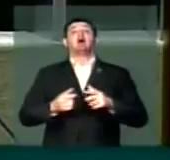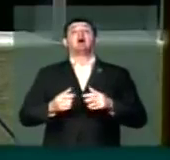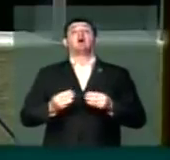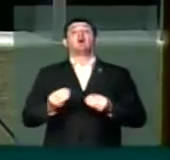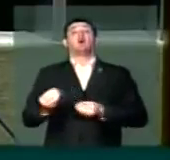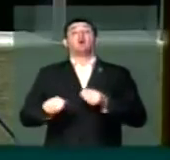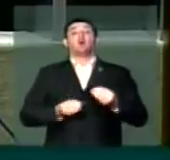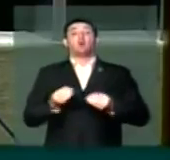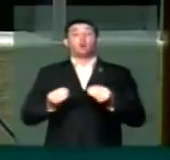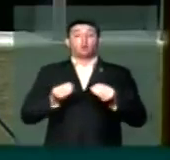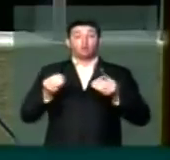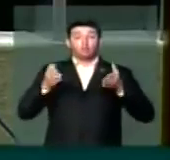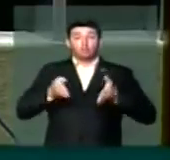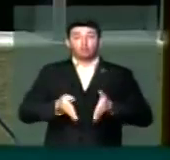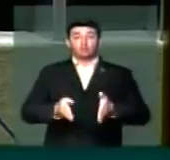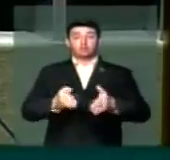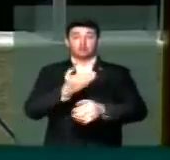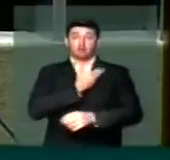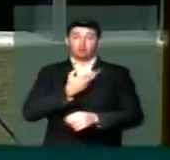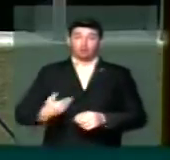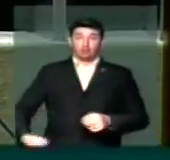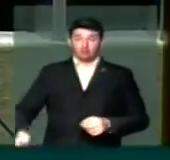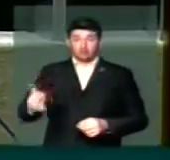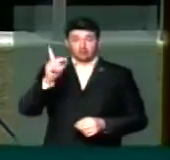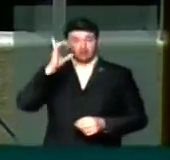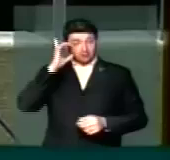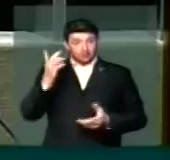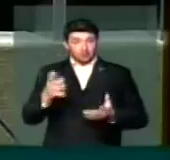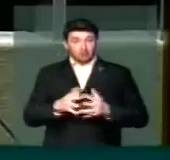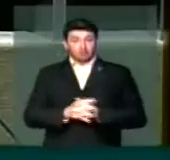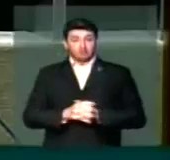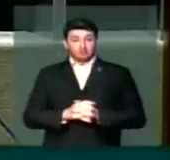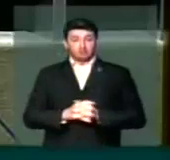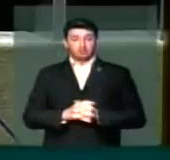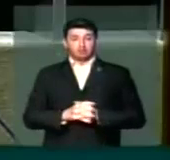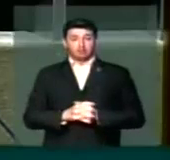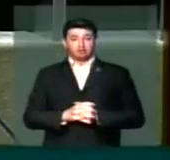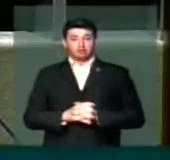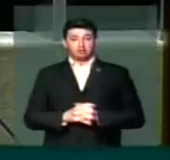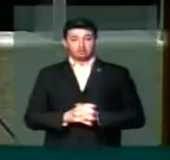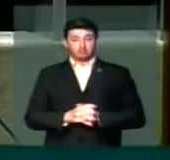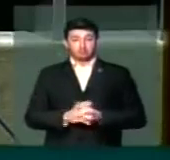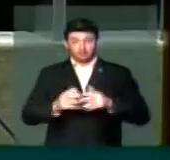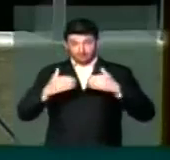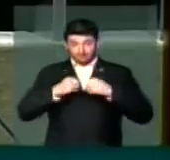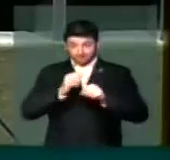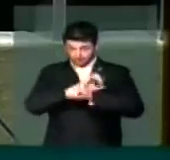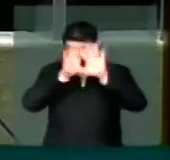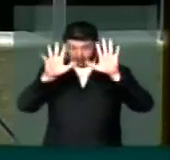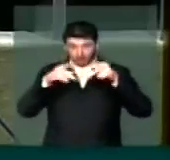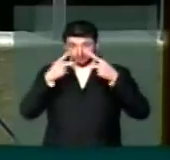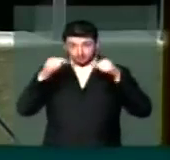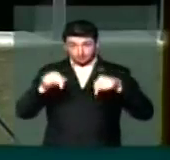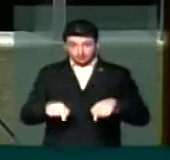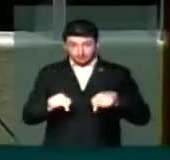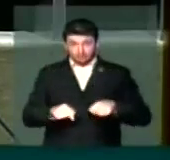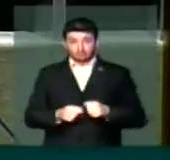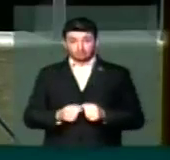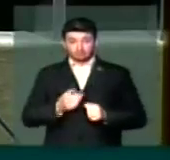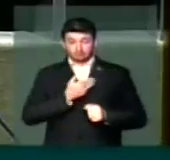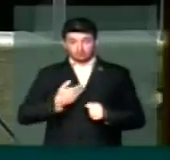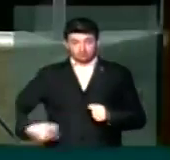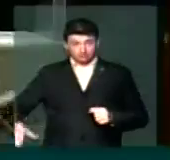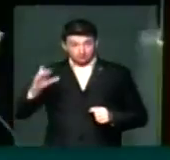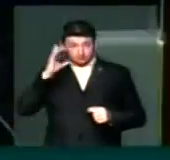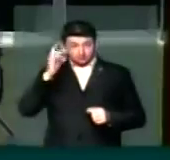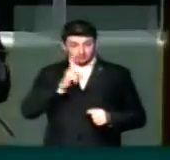onde caminha o governo da presidente Dilma. E eu quero deixar bem claro aqui que o